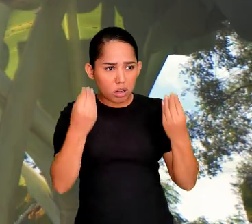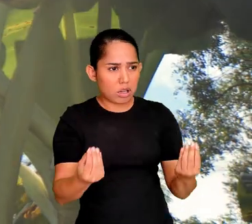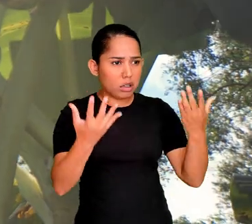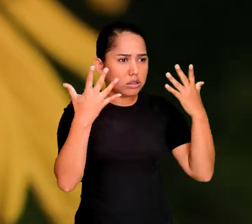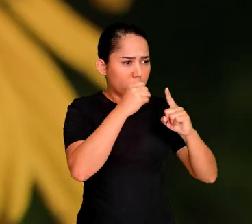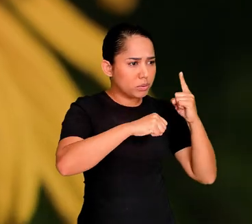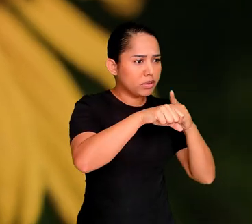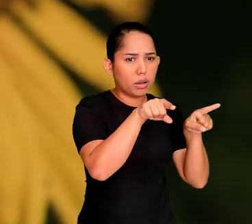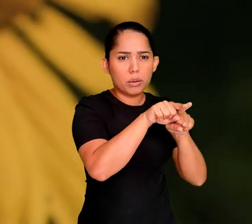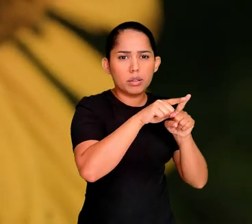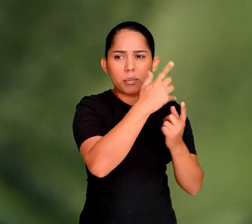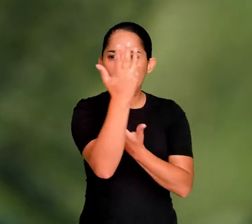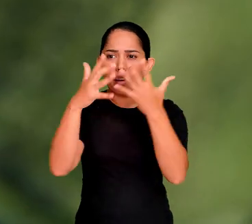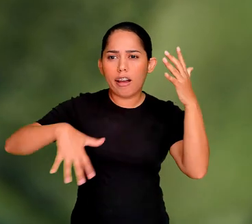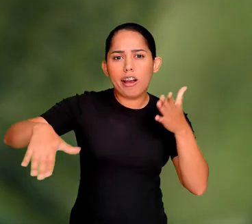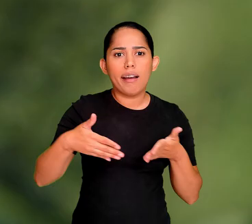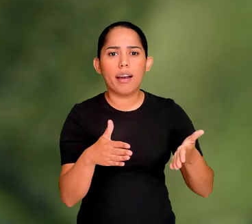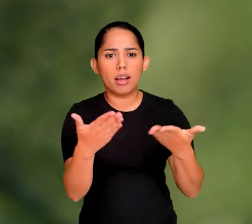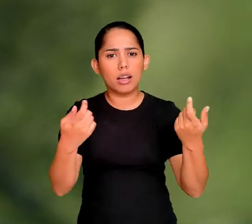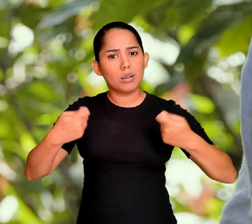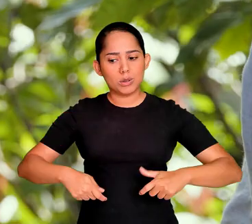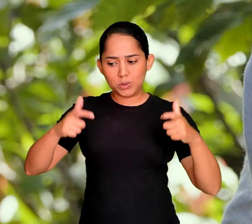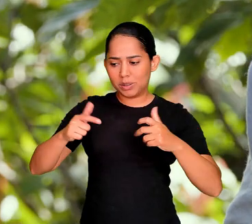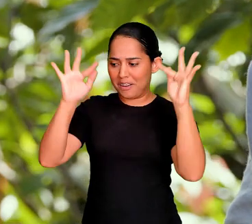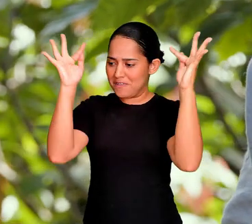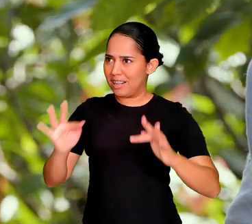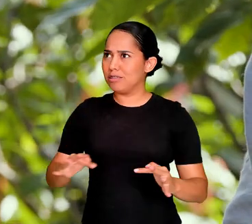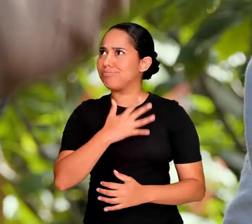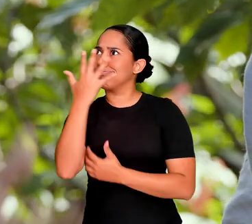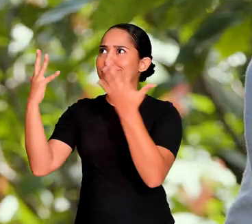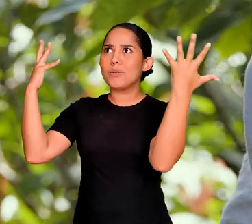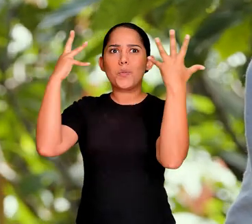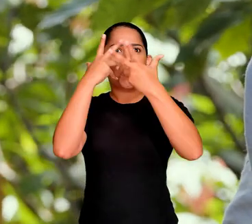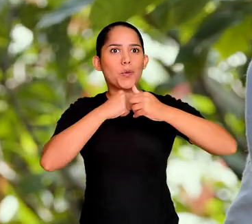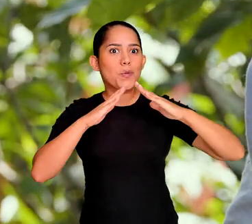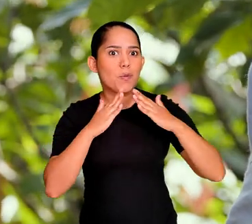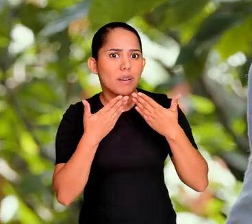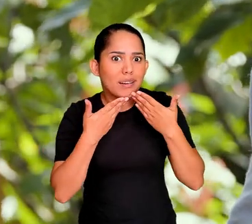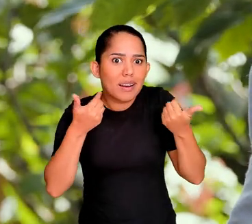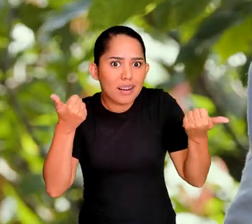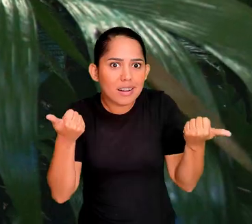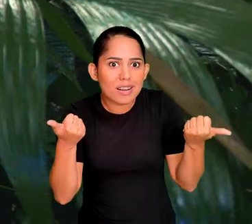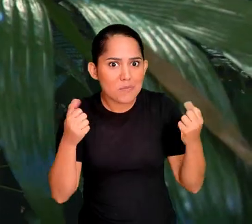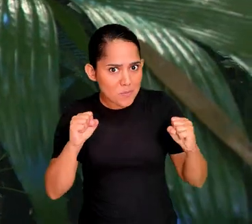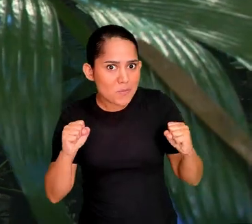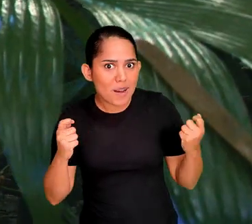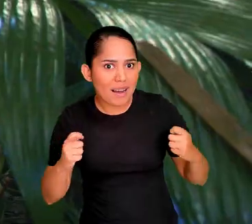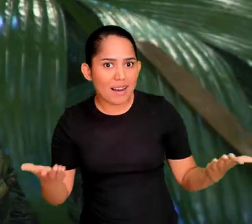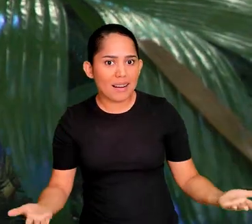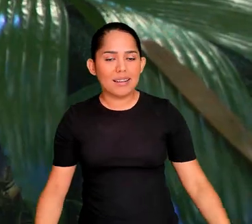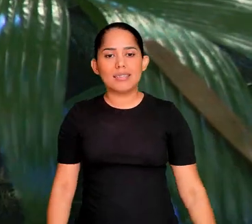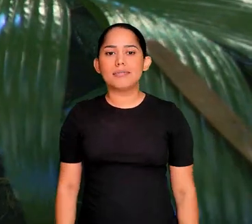esqueço das questões sociais. Eu tenho que ter um lugar feliz, morar num paraíso. Por que a gente não pode morar no paraíso?